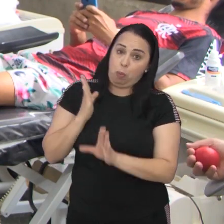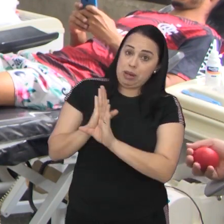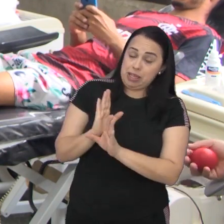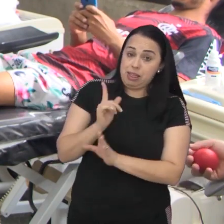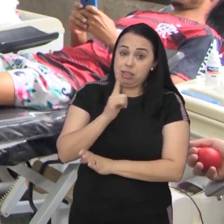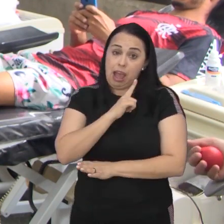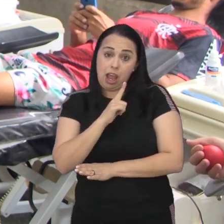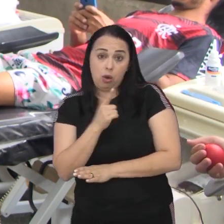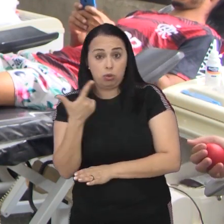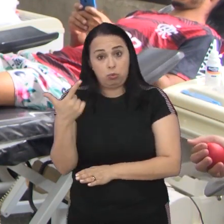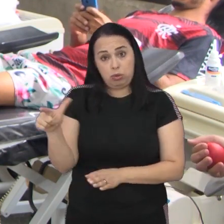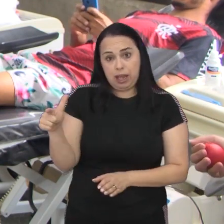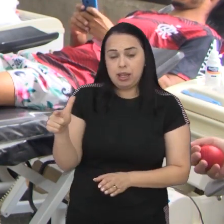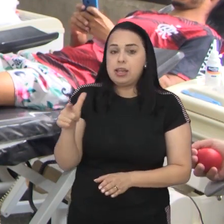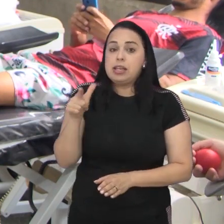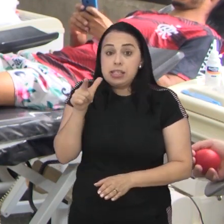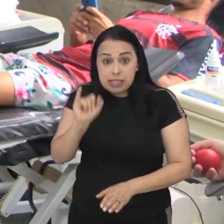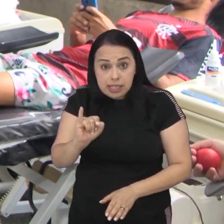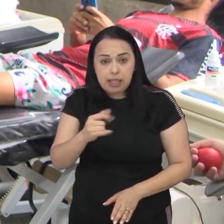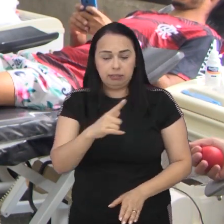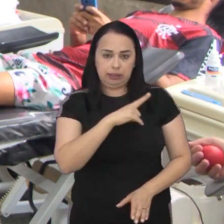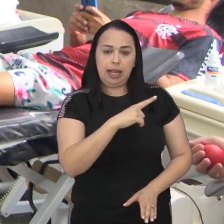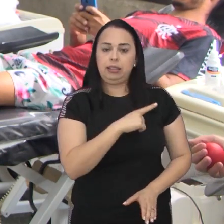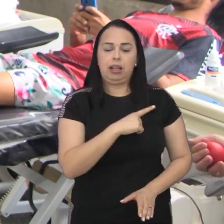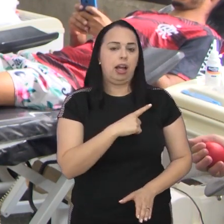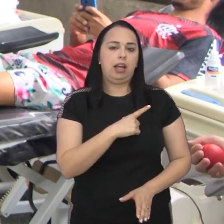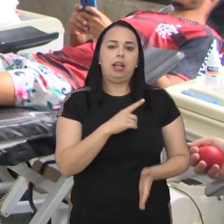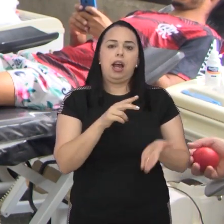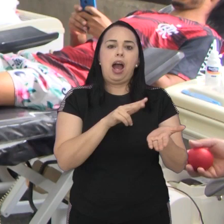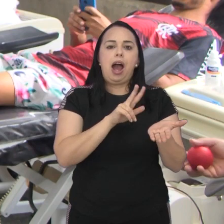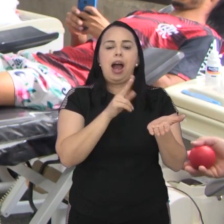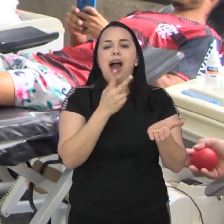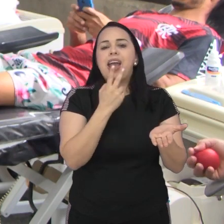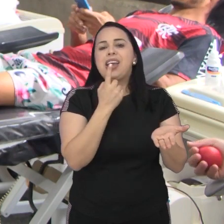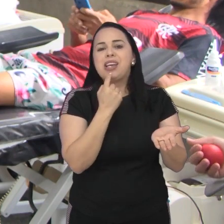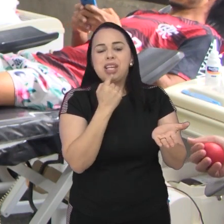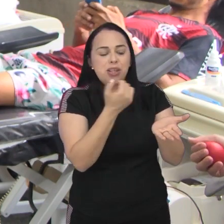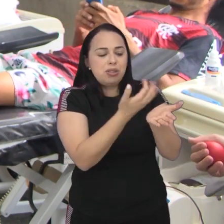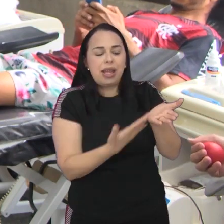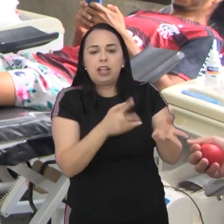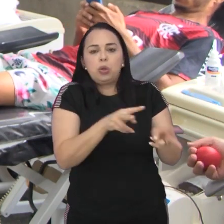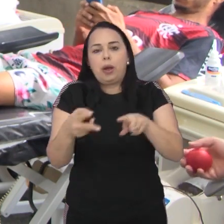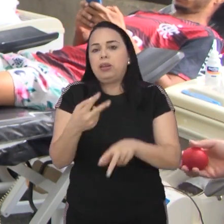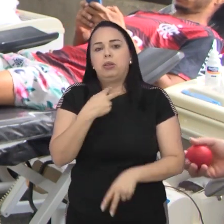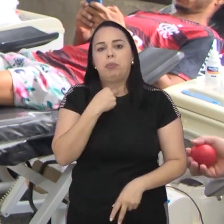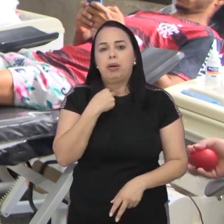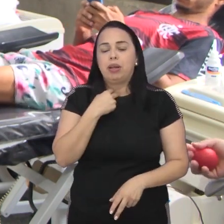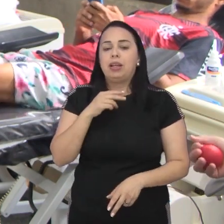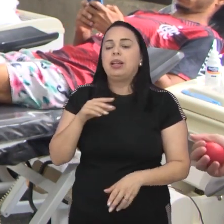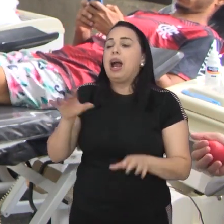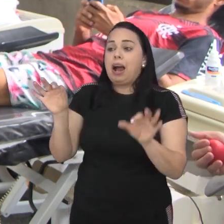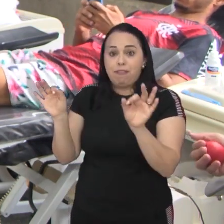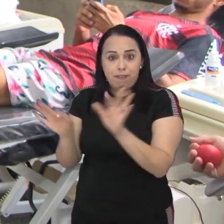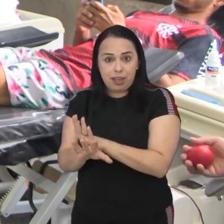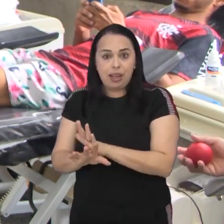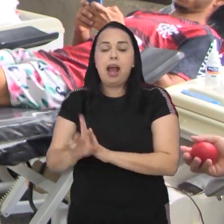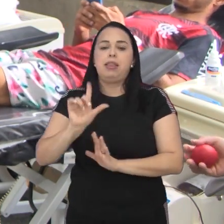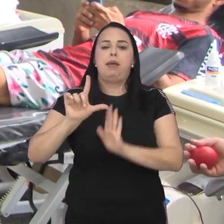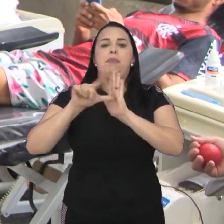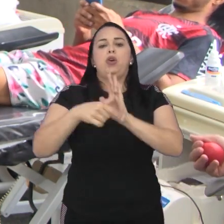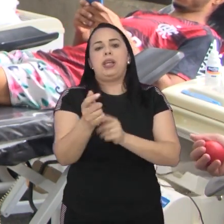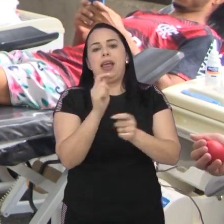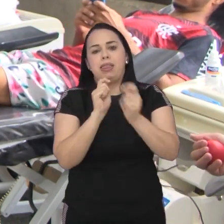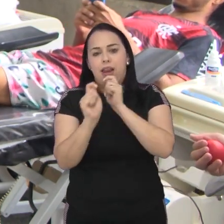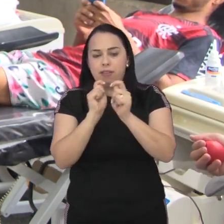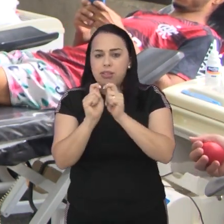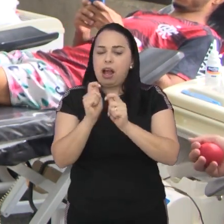não anemia, e obviamente que caso o tenha não poderá doar. Passado essa pré-triagem, o doador passa por uma entrevista onde é